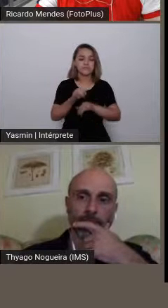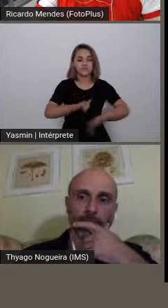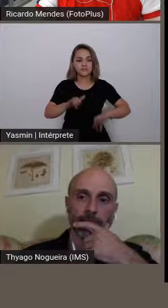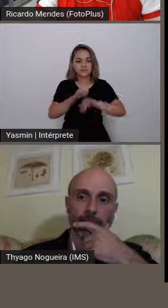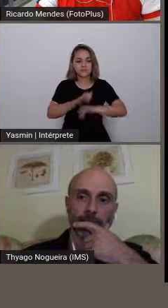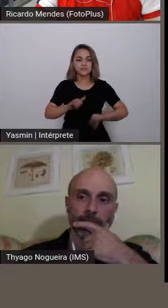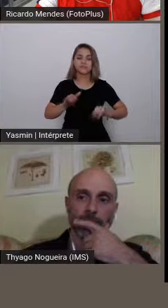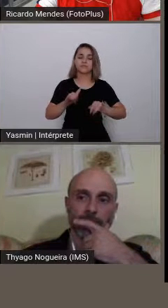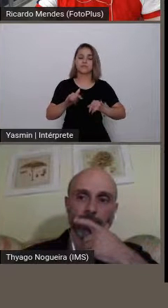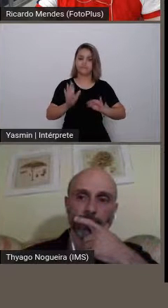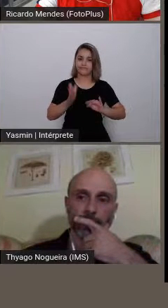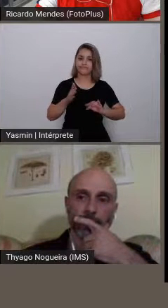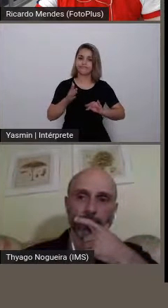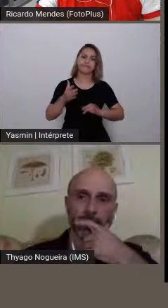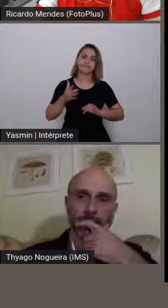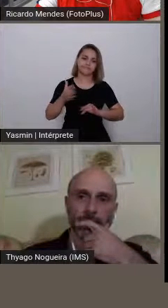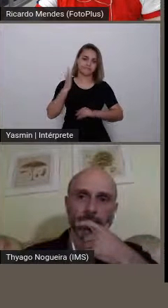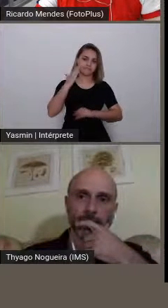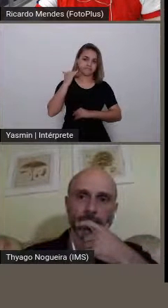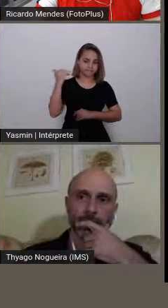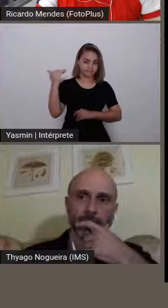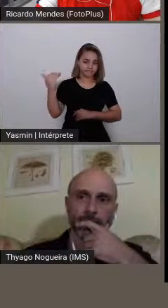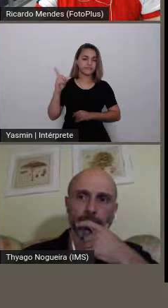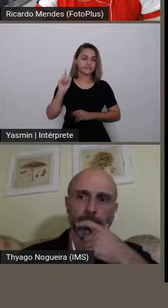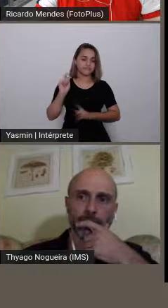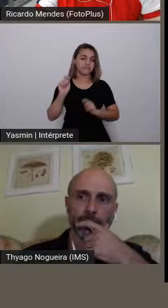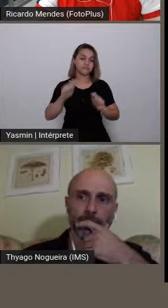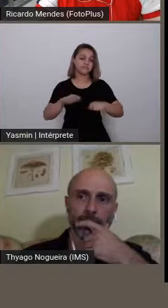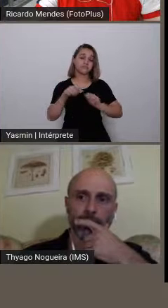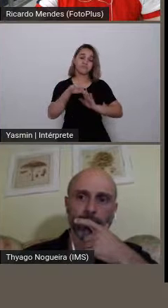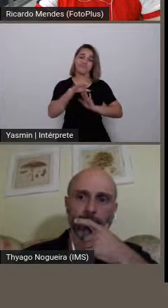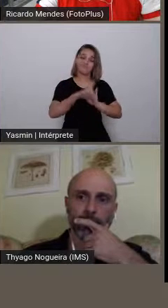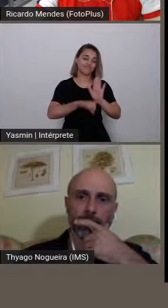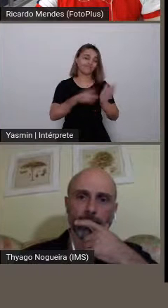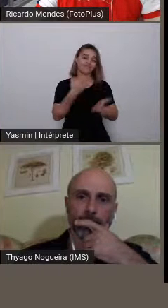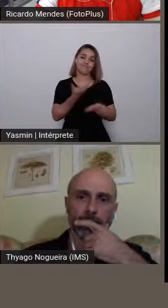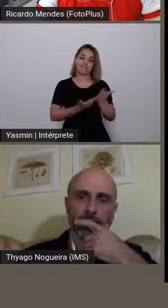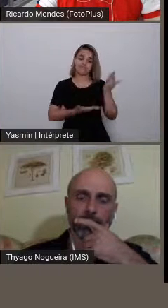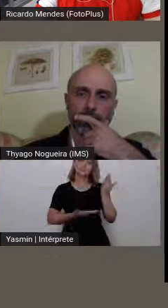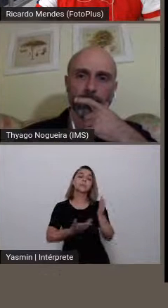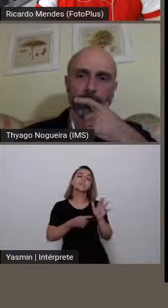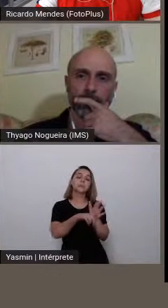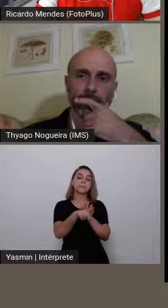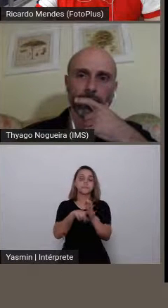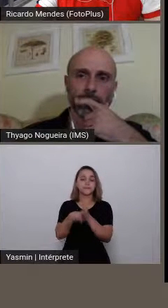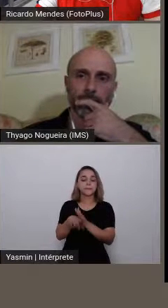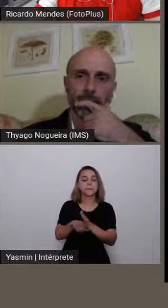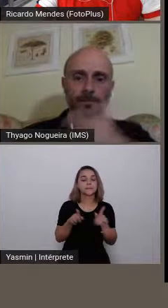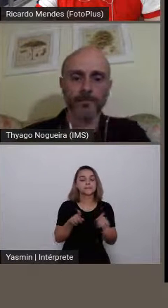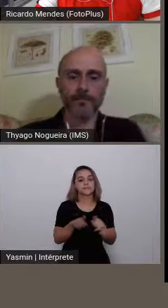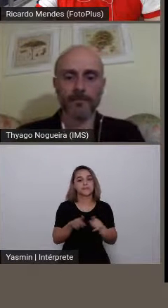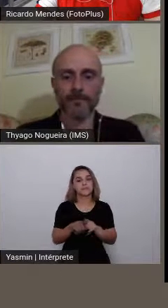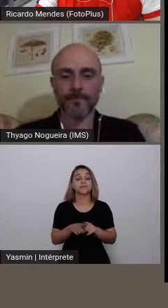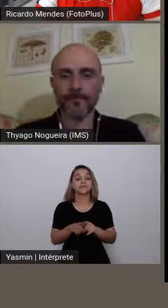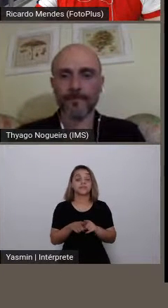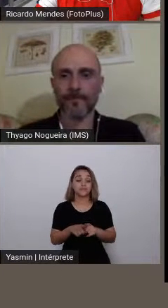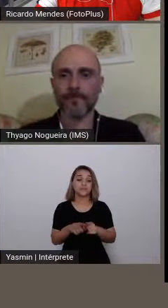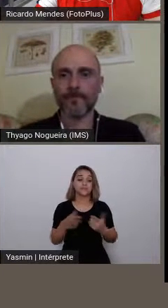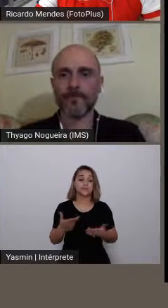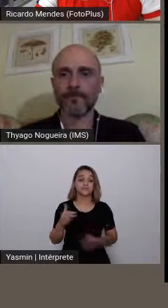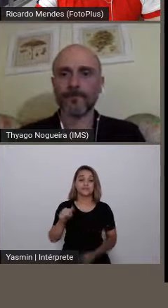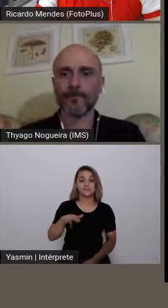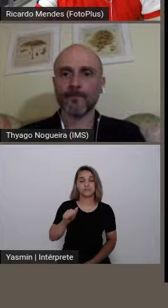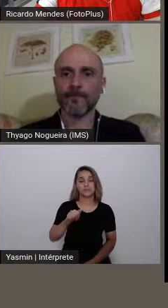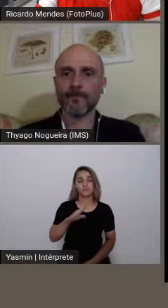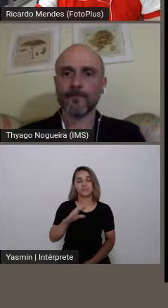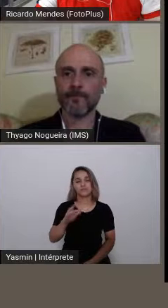já consagradas, se eliminava assim o direito de pesquisa e, consequentemente, de atualidade. O risco de anacronismo em ressaltar